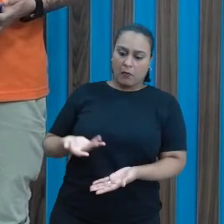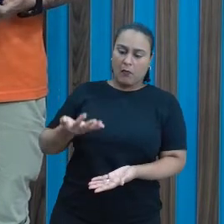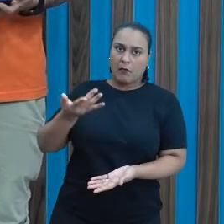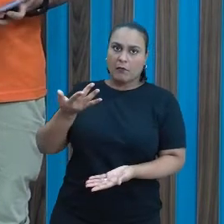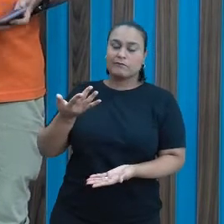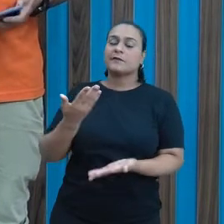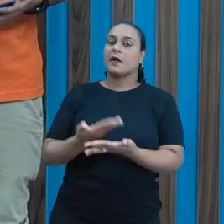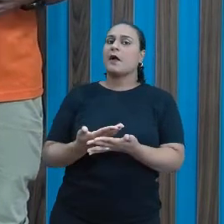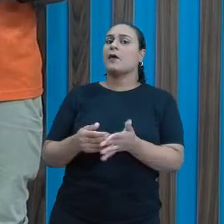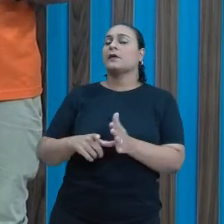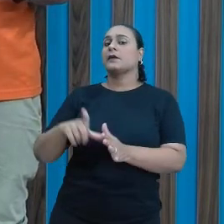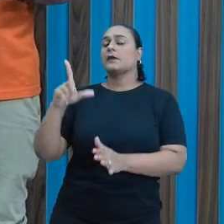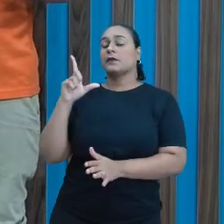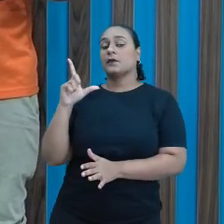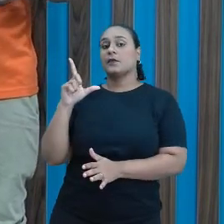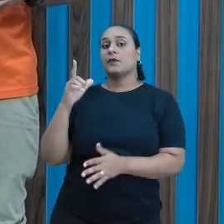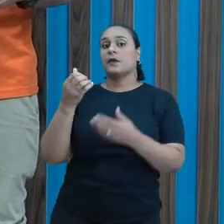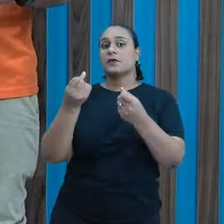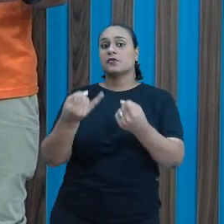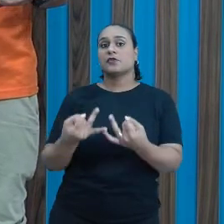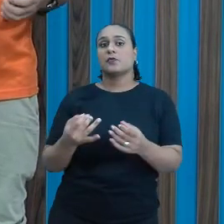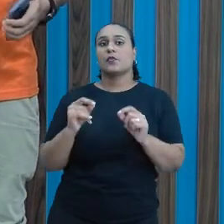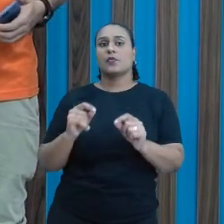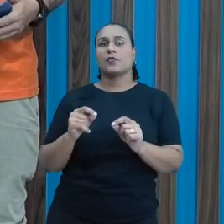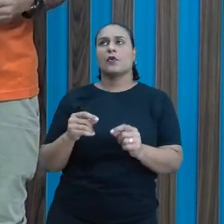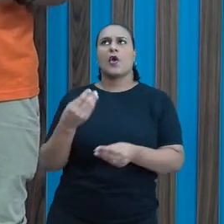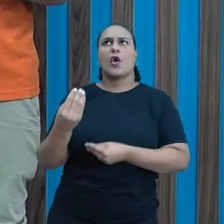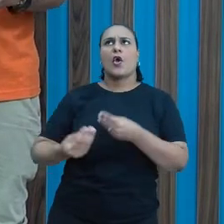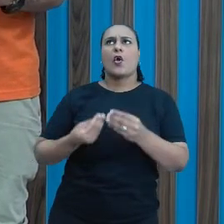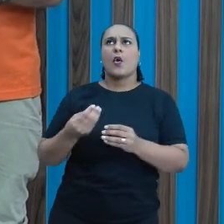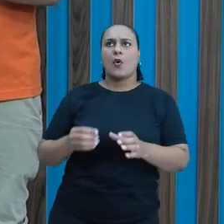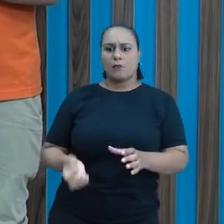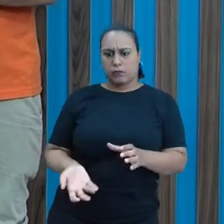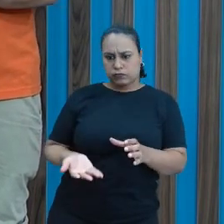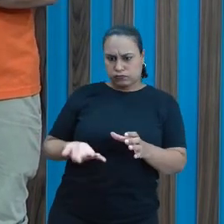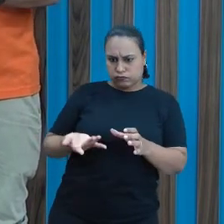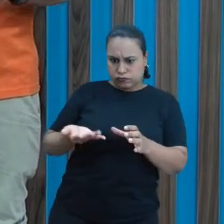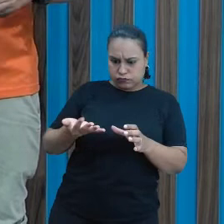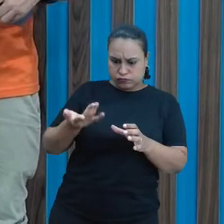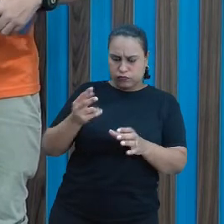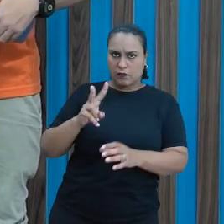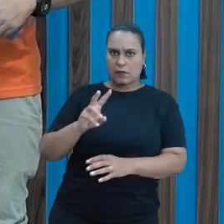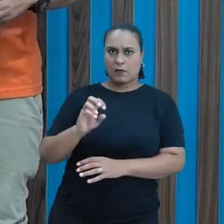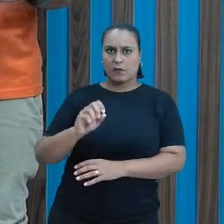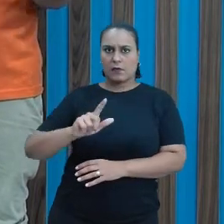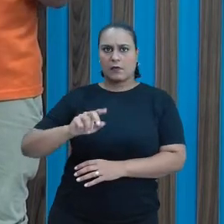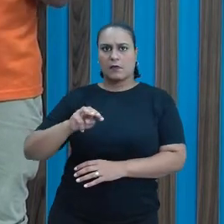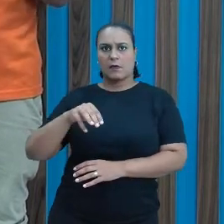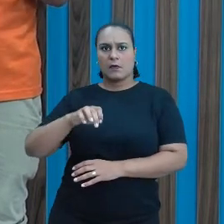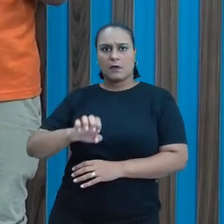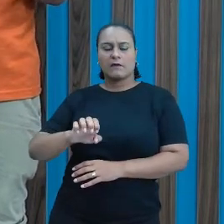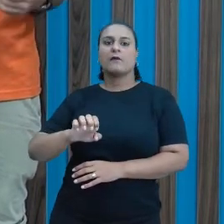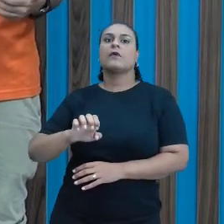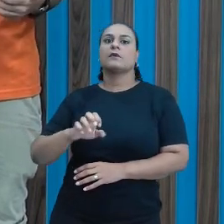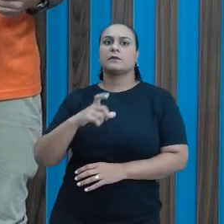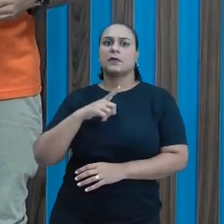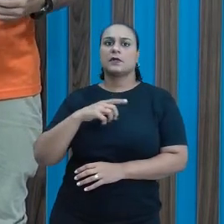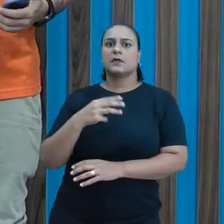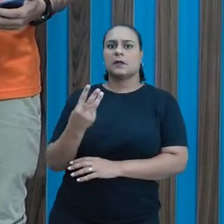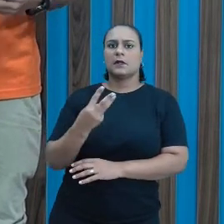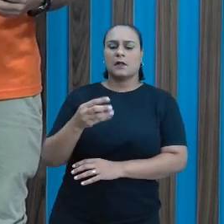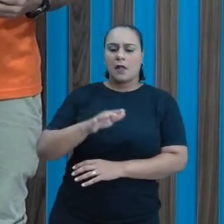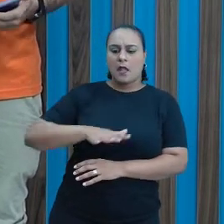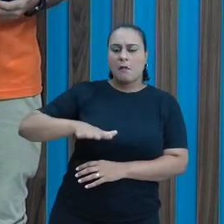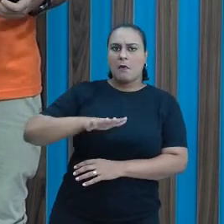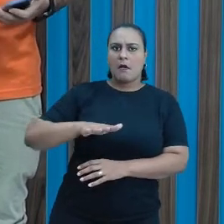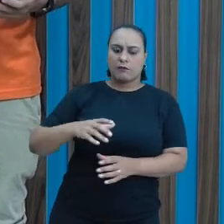gente falou mais da questão de você compreender o volume como espaço ocupado, o espaço ocupado em 3 dimensões, né? Então a gente